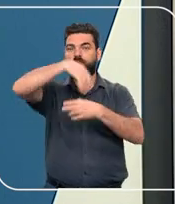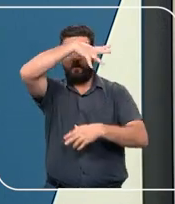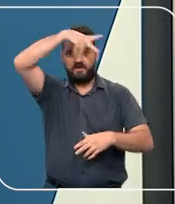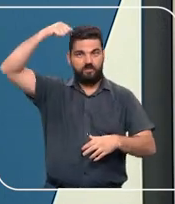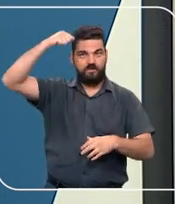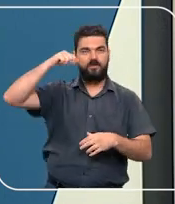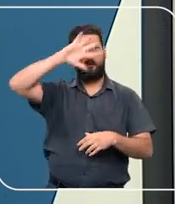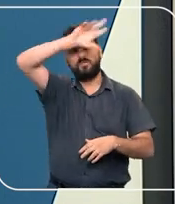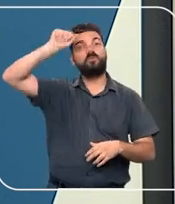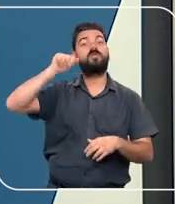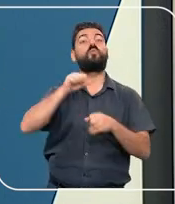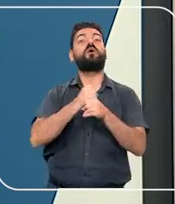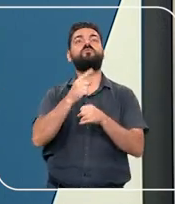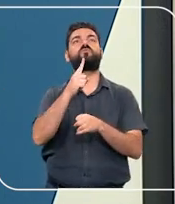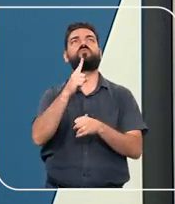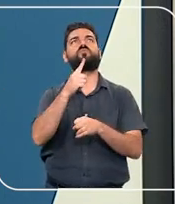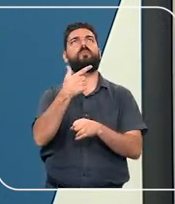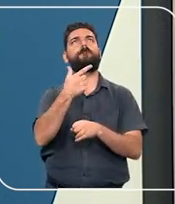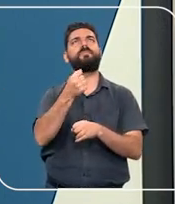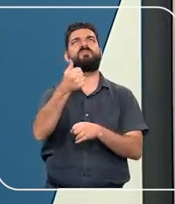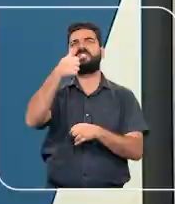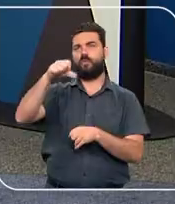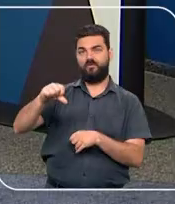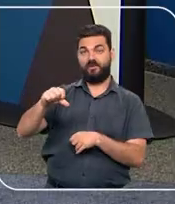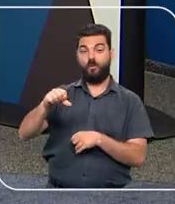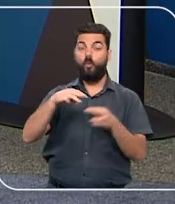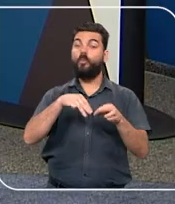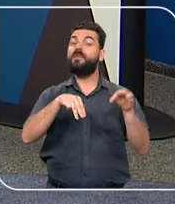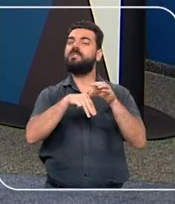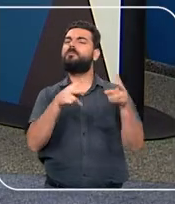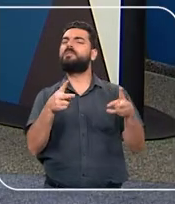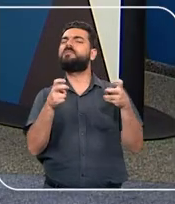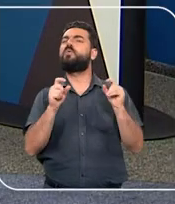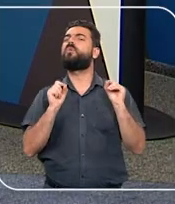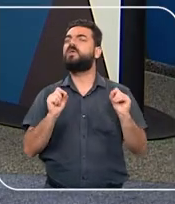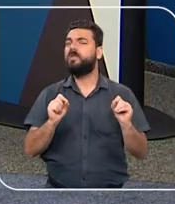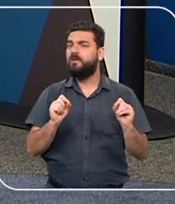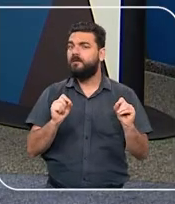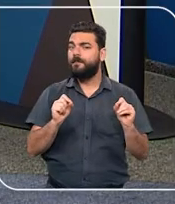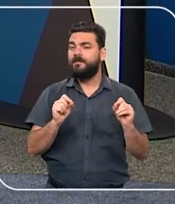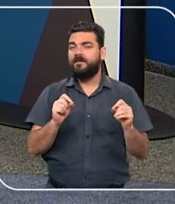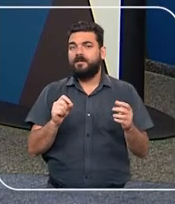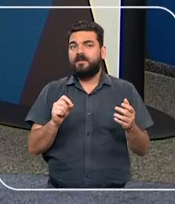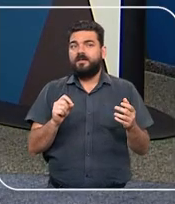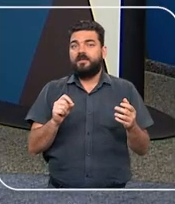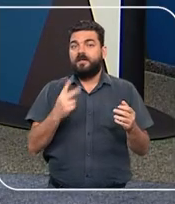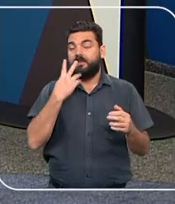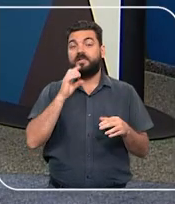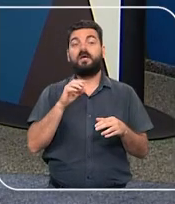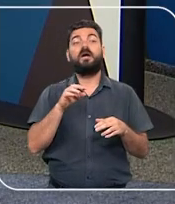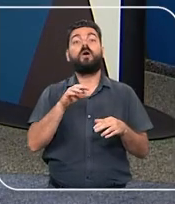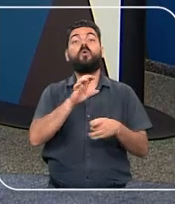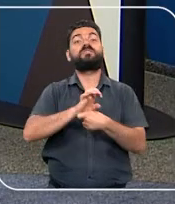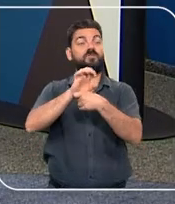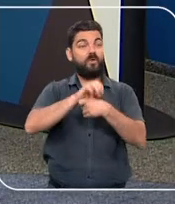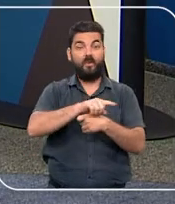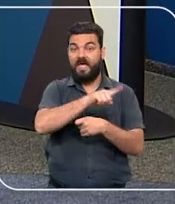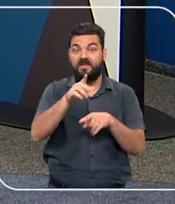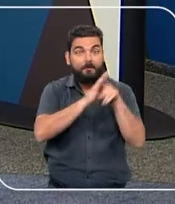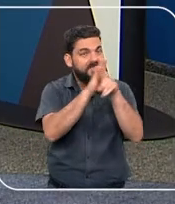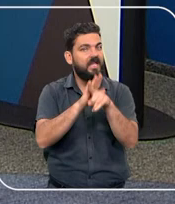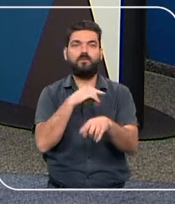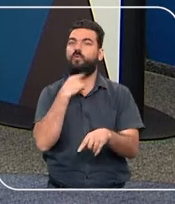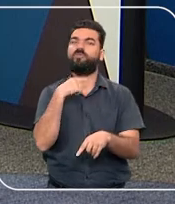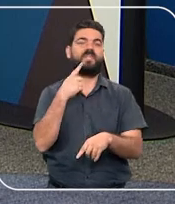agrários no Amazonas em 2019 para os ministros ficou comprovada a incapacidade dos órgãos